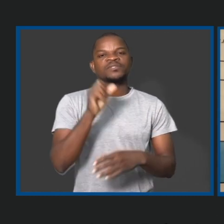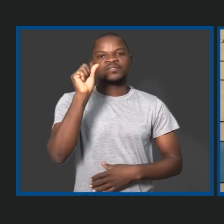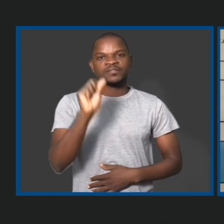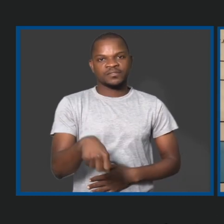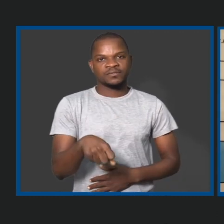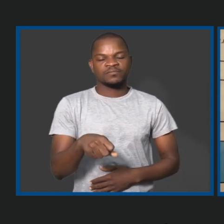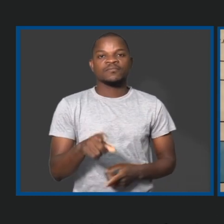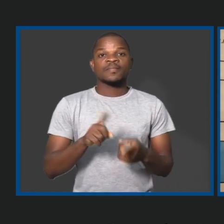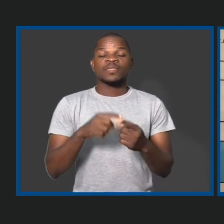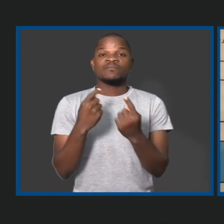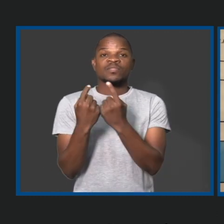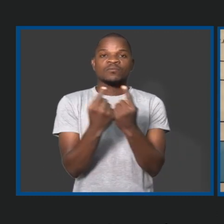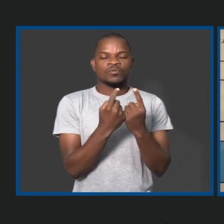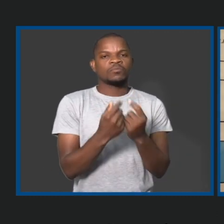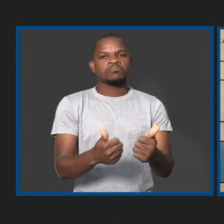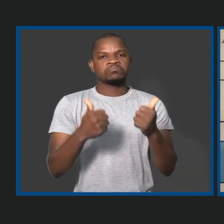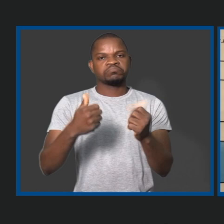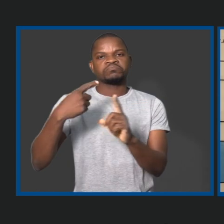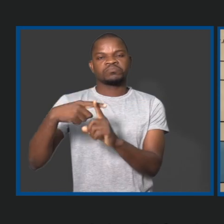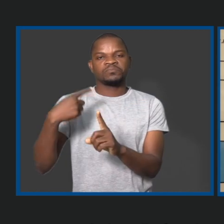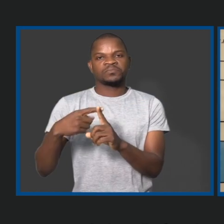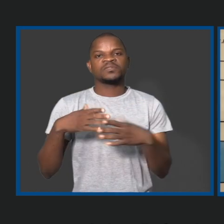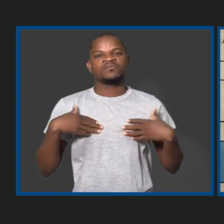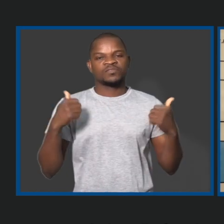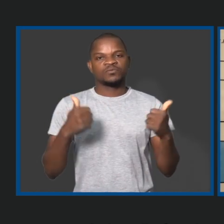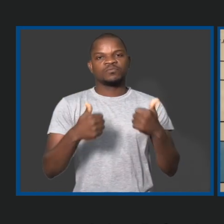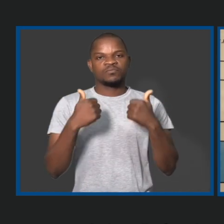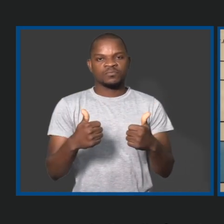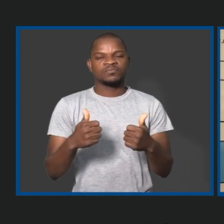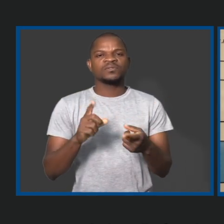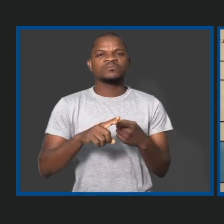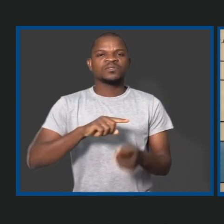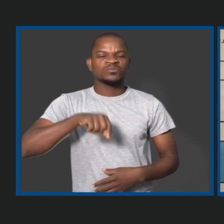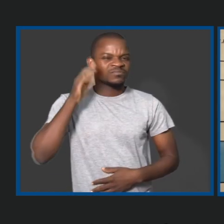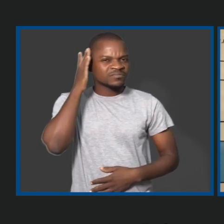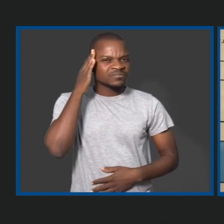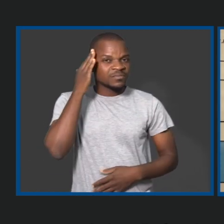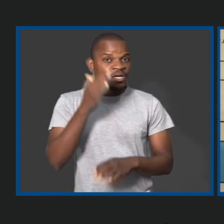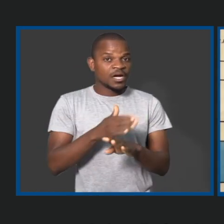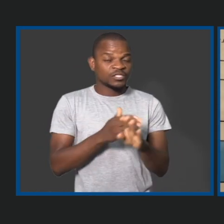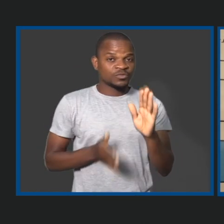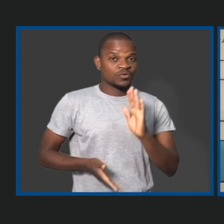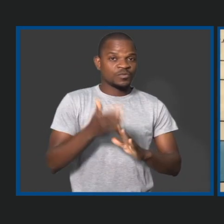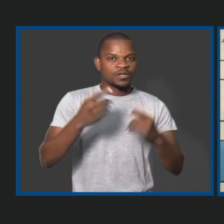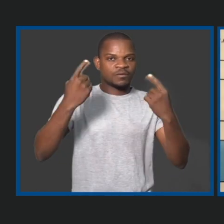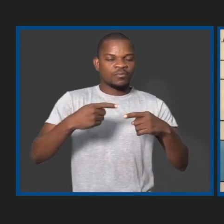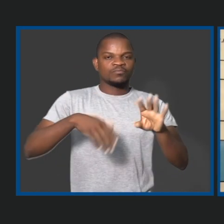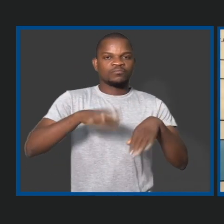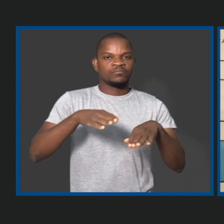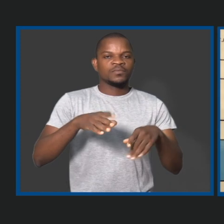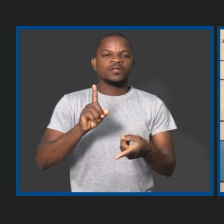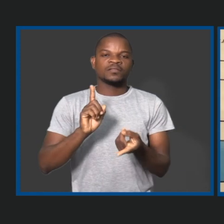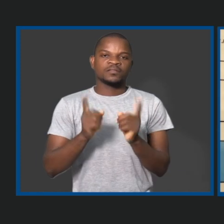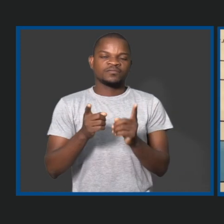muito saudável e acreditamos nós que, antes do arranque do Moçambola, já teremos o campo em condições, porque, neste momento,